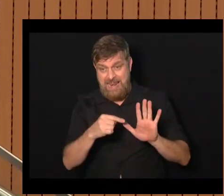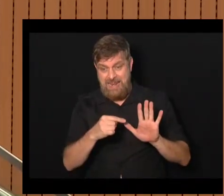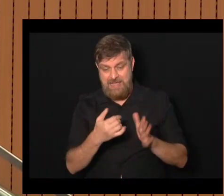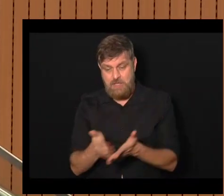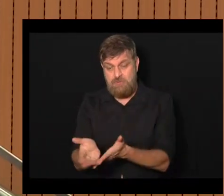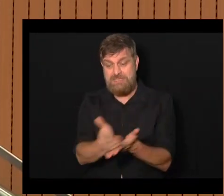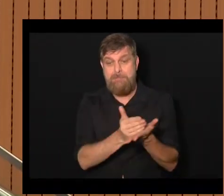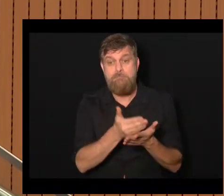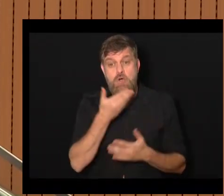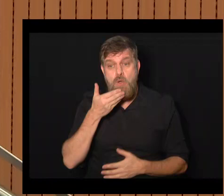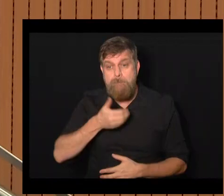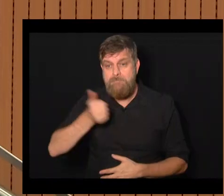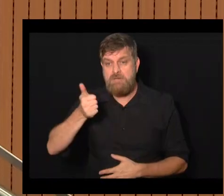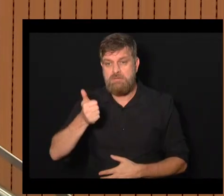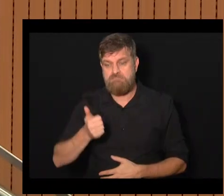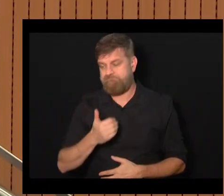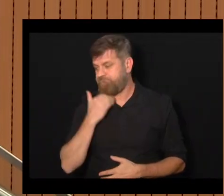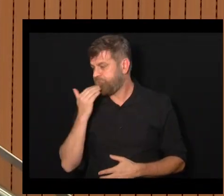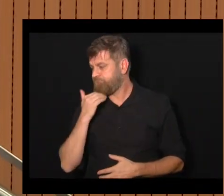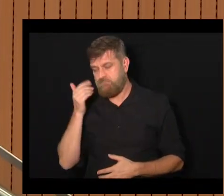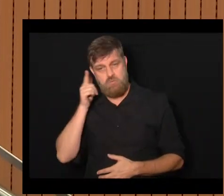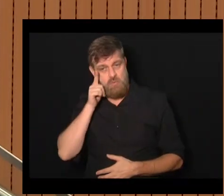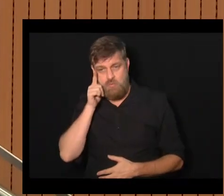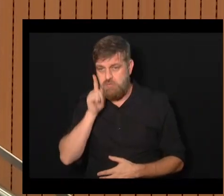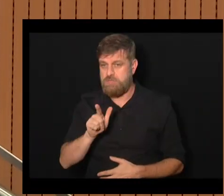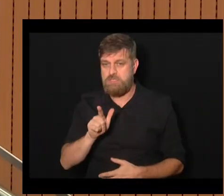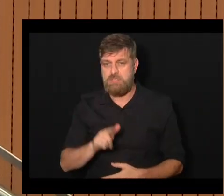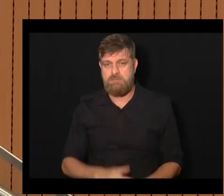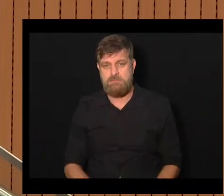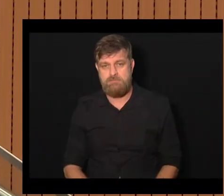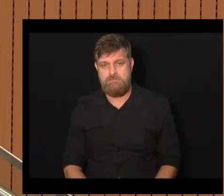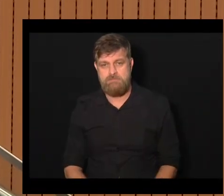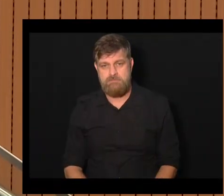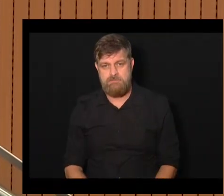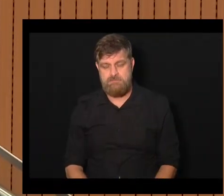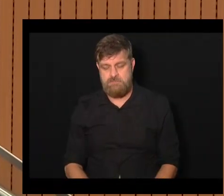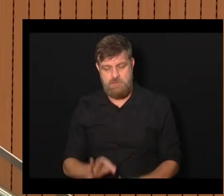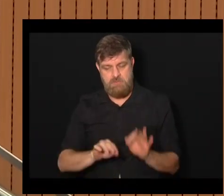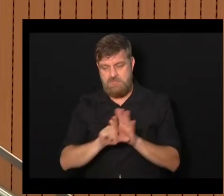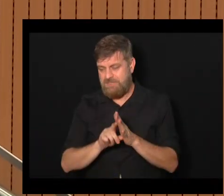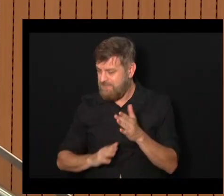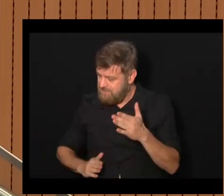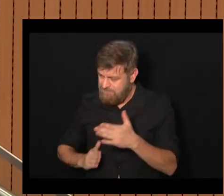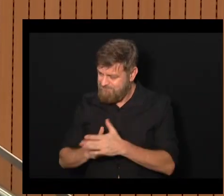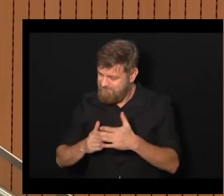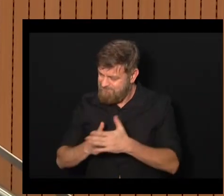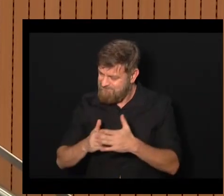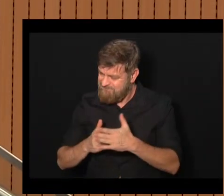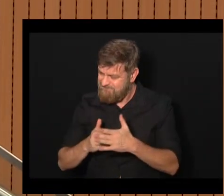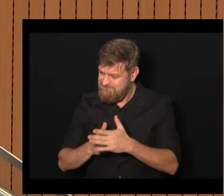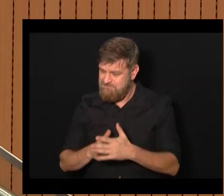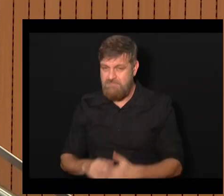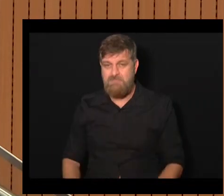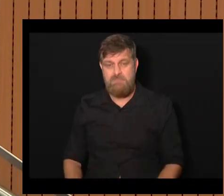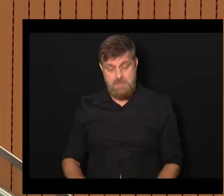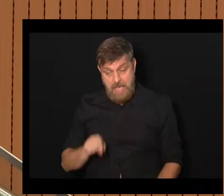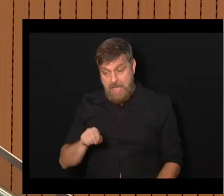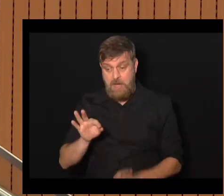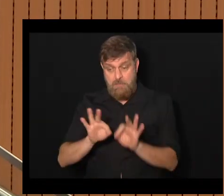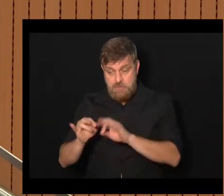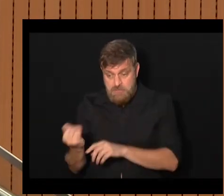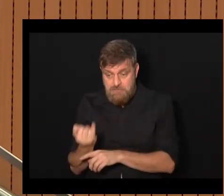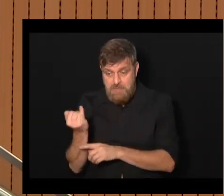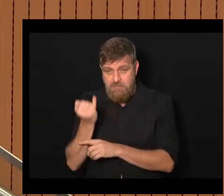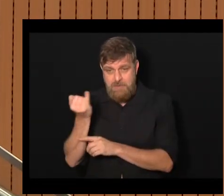tributária, e nós não conseguimos, né, aprovar esse projeto tão meritório e